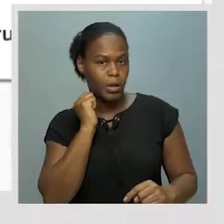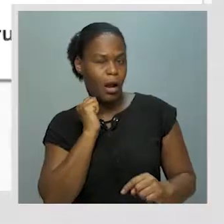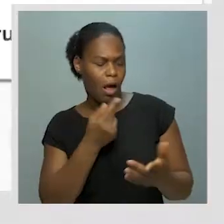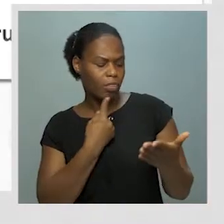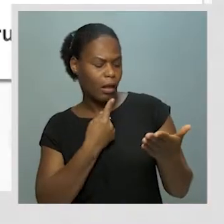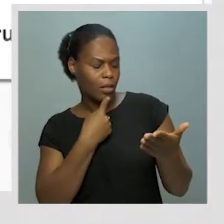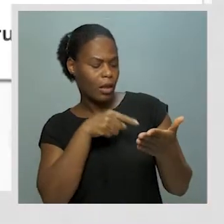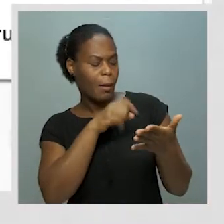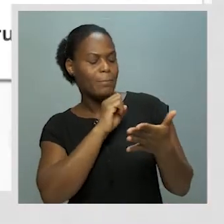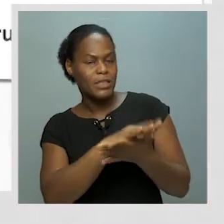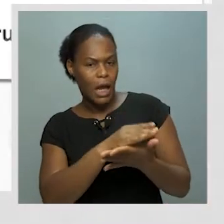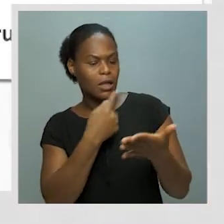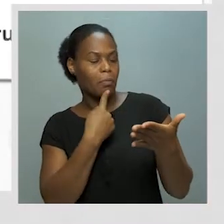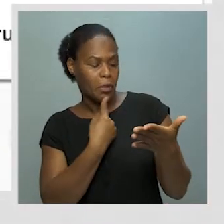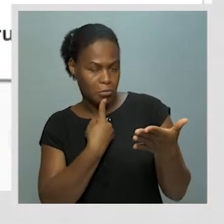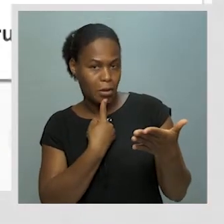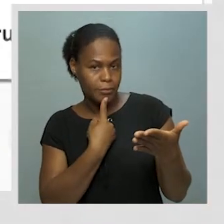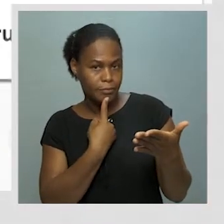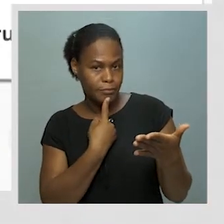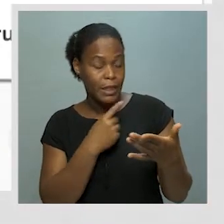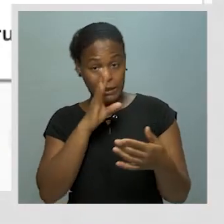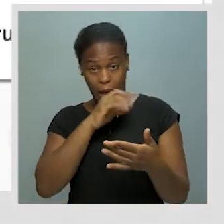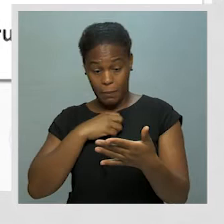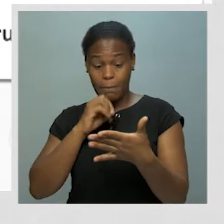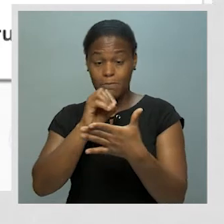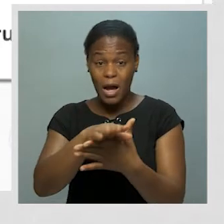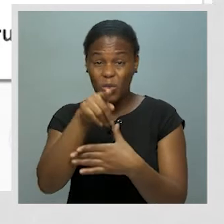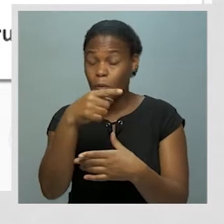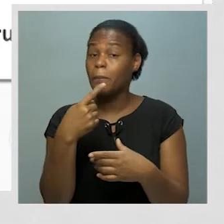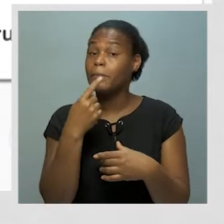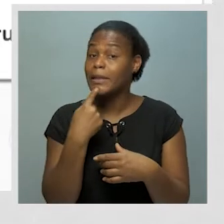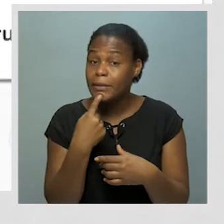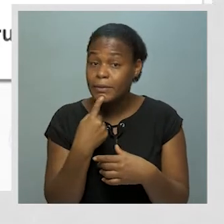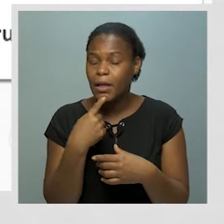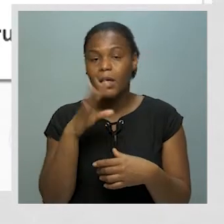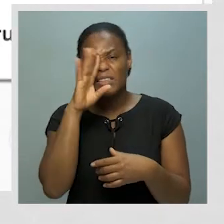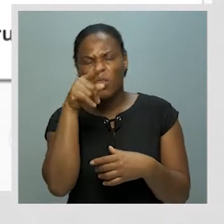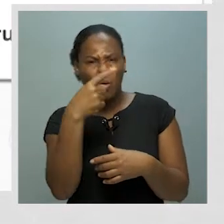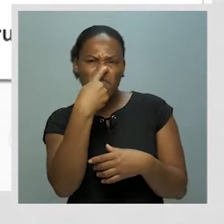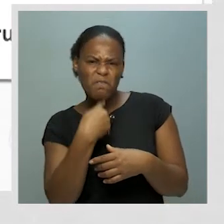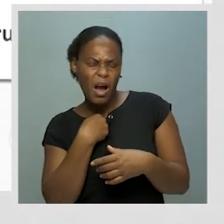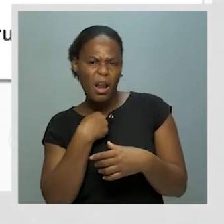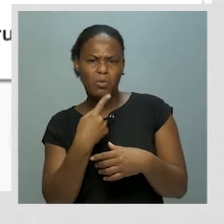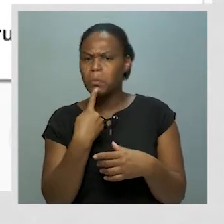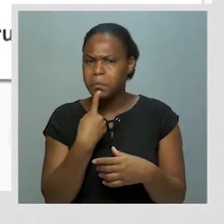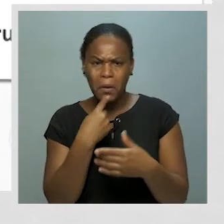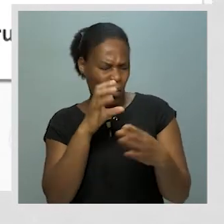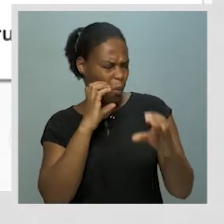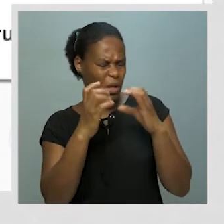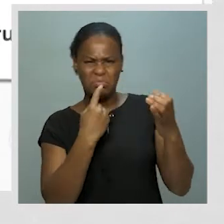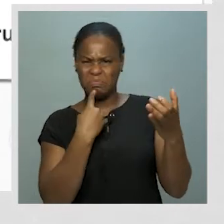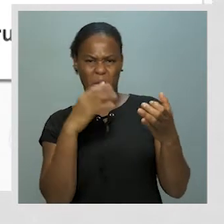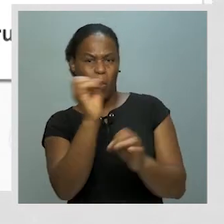descodificar a mensagem do emissor. Qualquer falha na utilização desses elementos